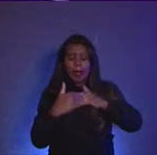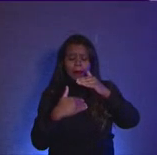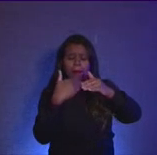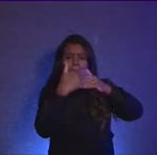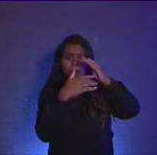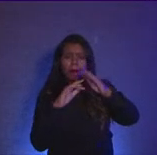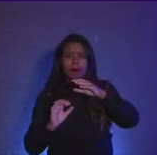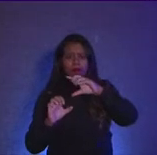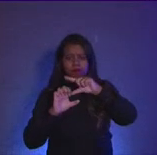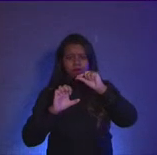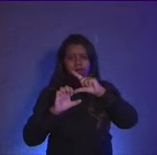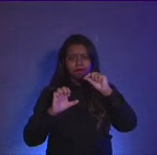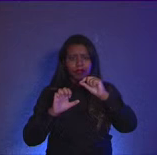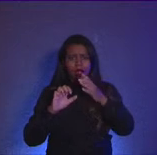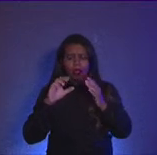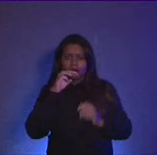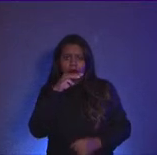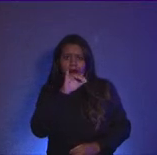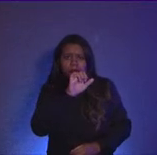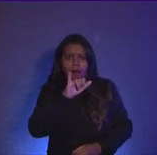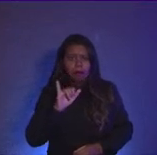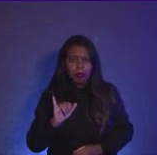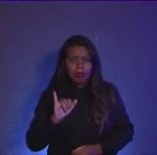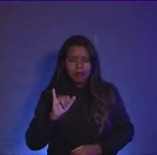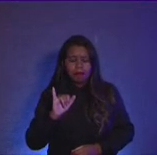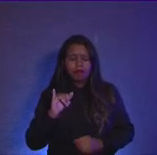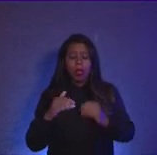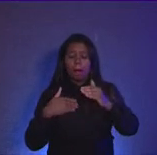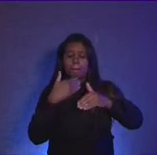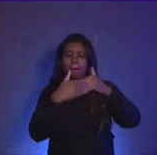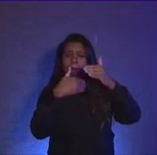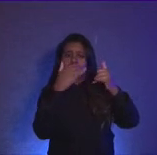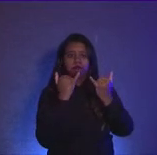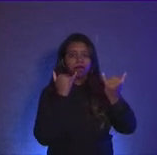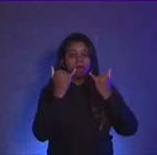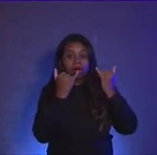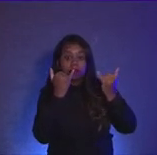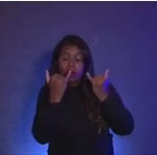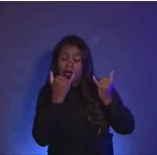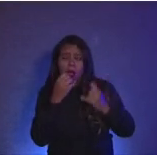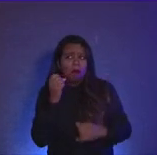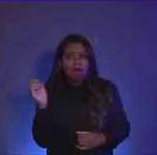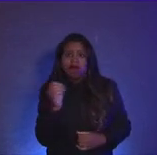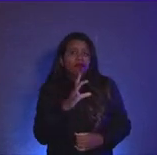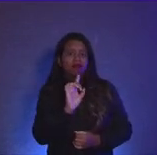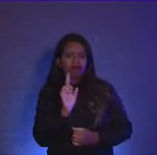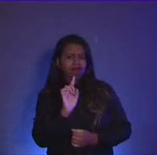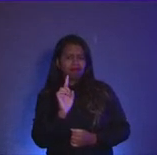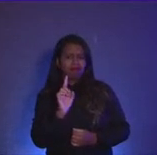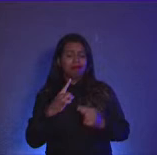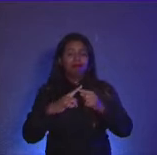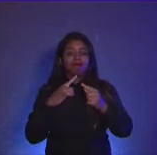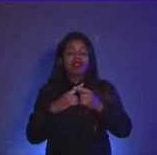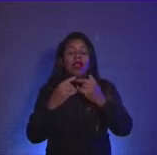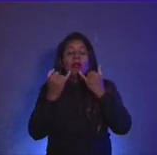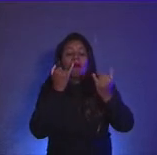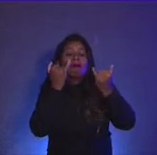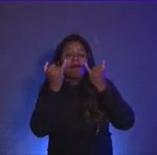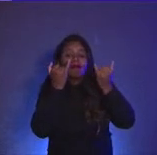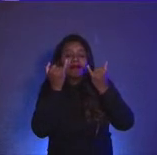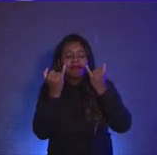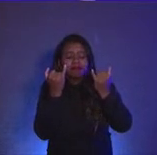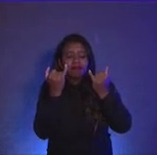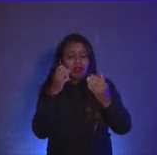em Alagoas, tá? Não é dado relativamente novo, a imprensa divulgou muito isso, sobretudo na pandemia, onde